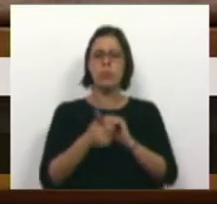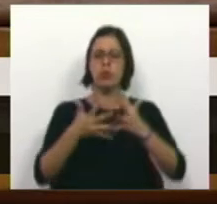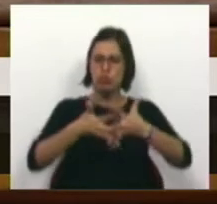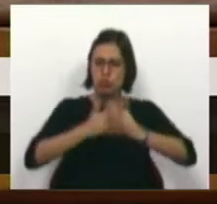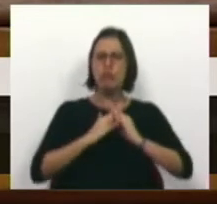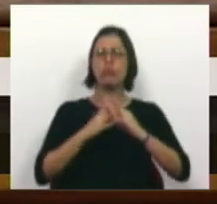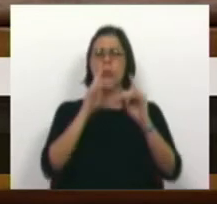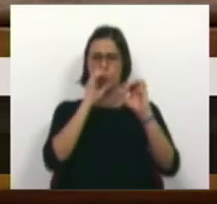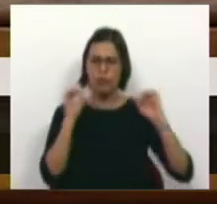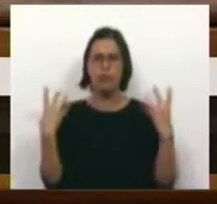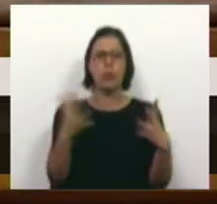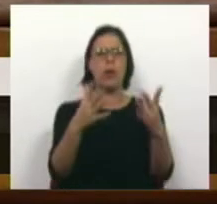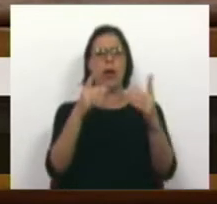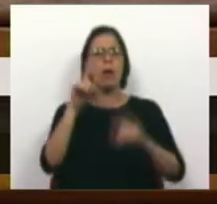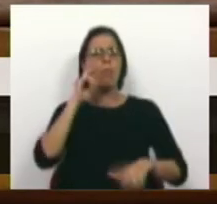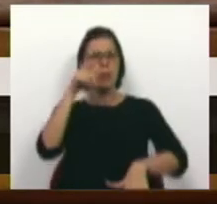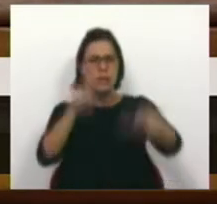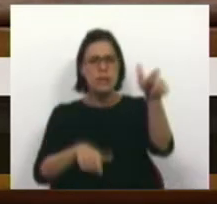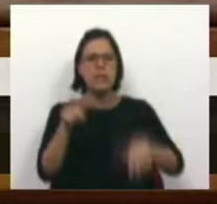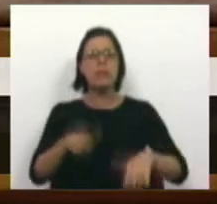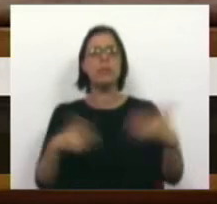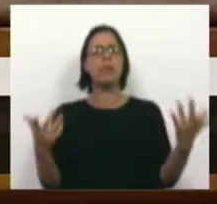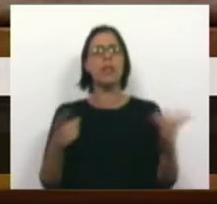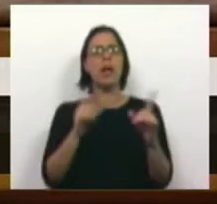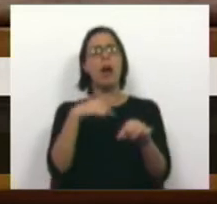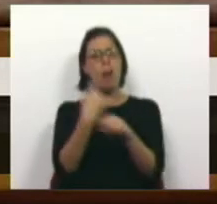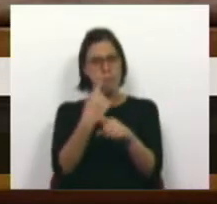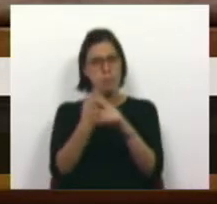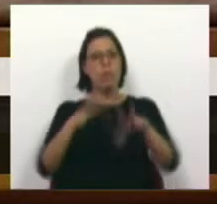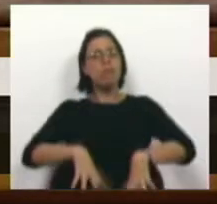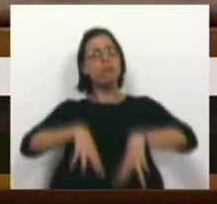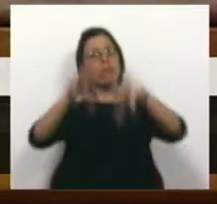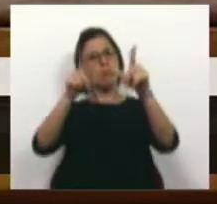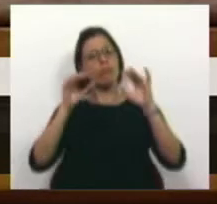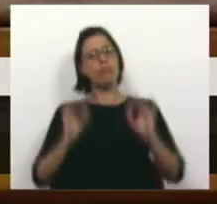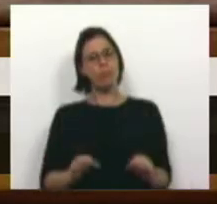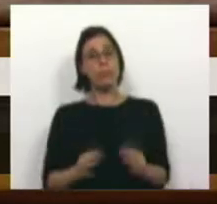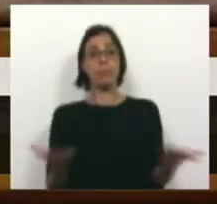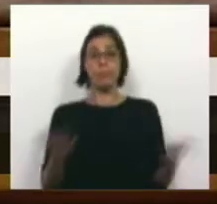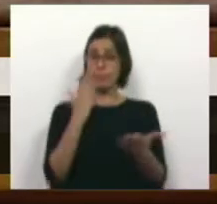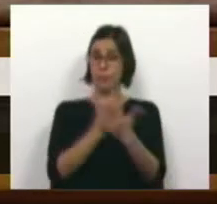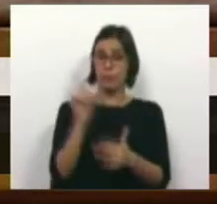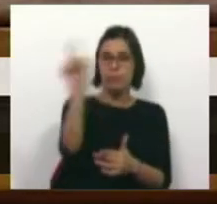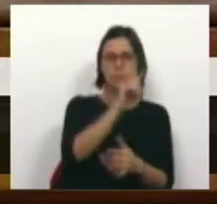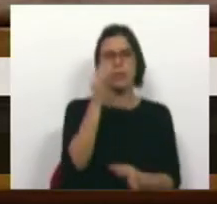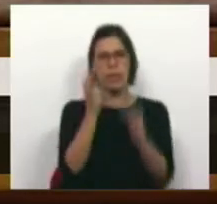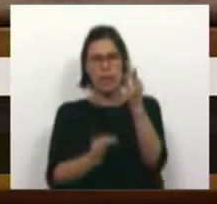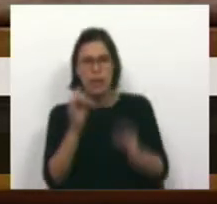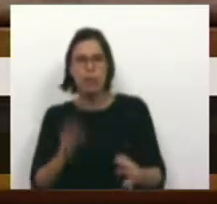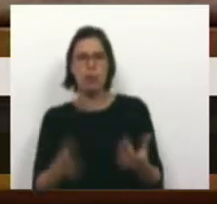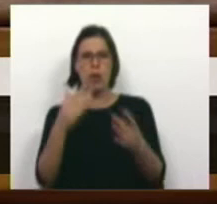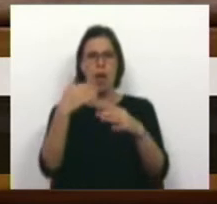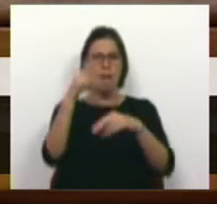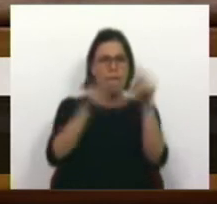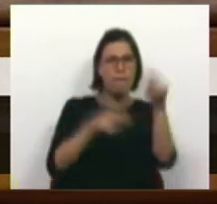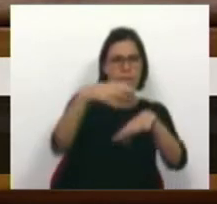estrutural na floresta, na proteção civil e não menos no desenvolvimento. Cada escola, cada tribunal, cada